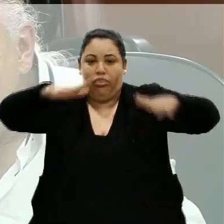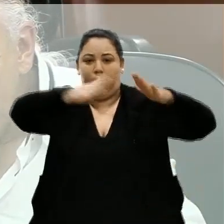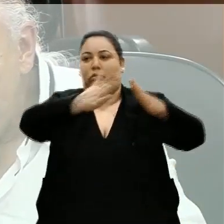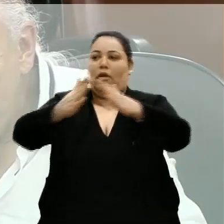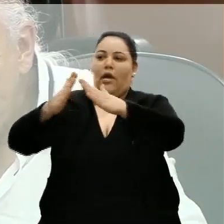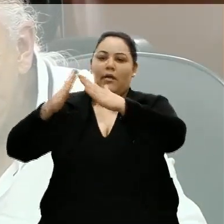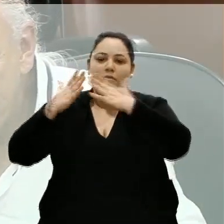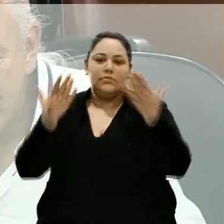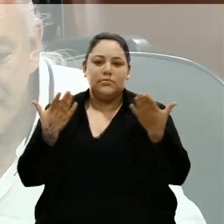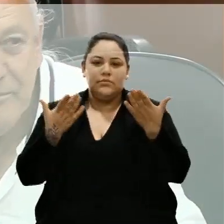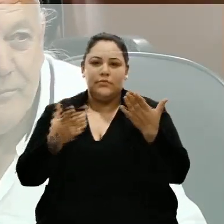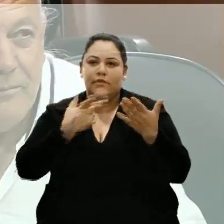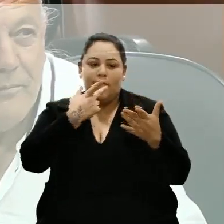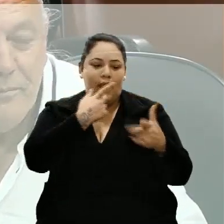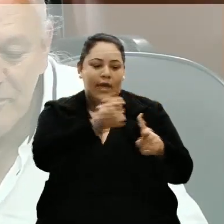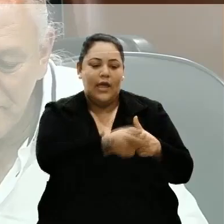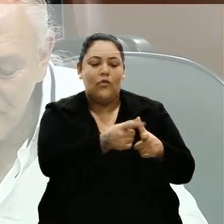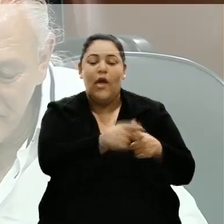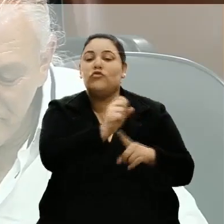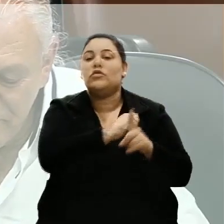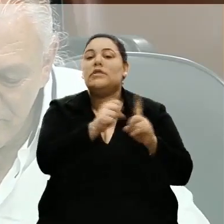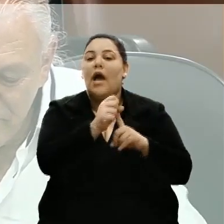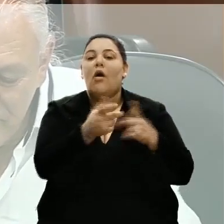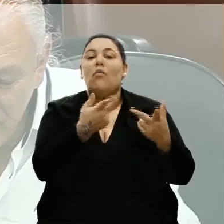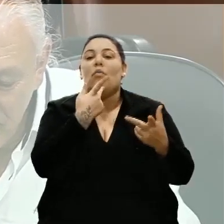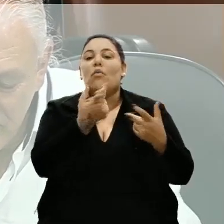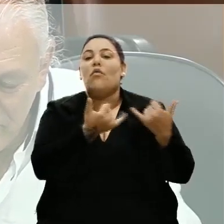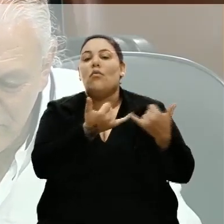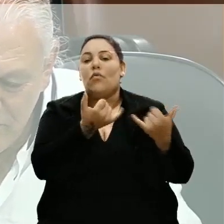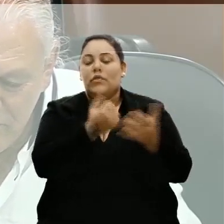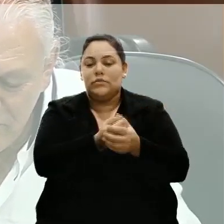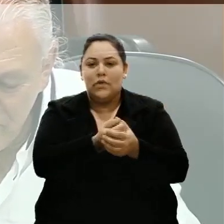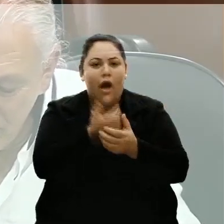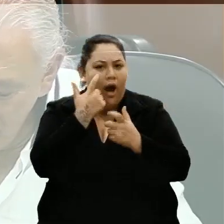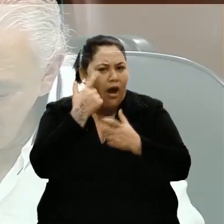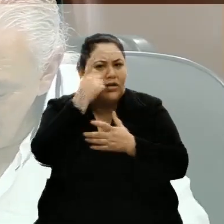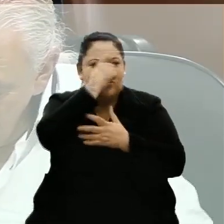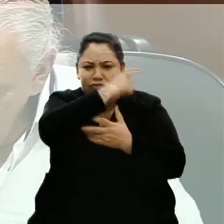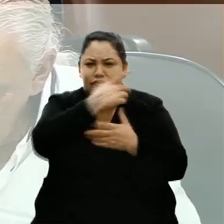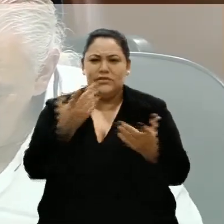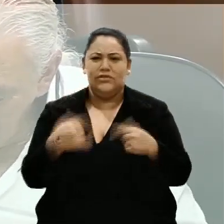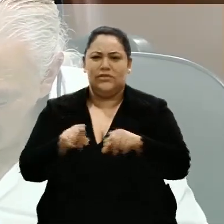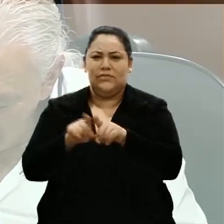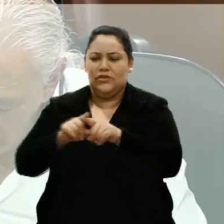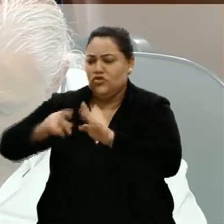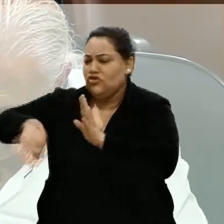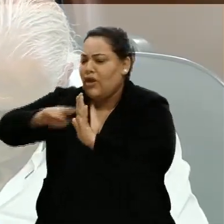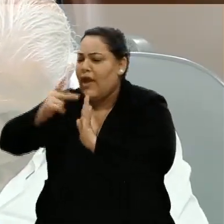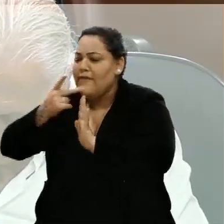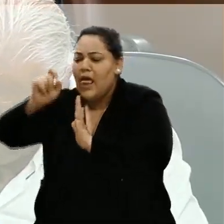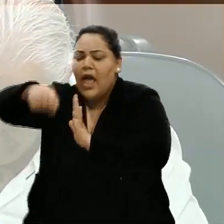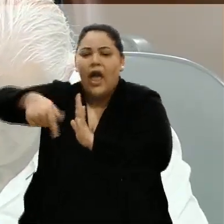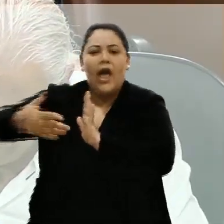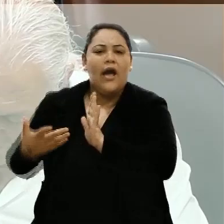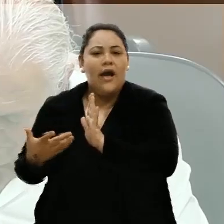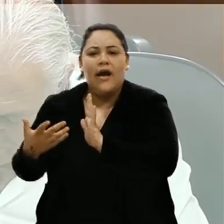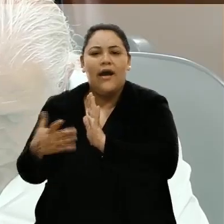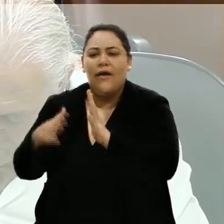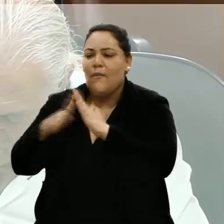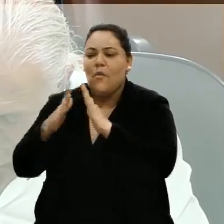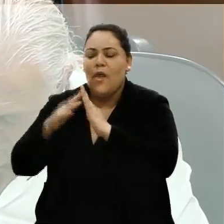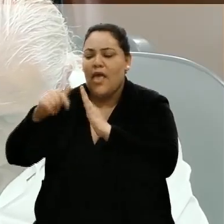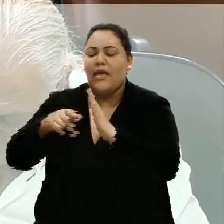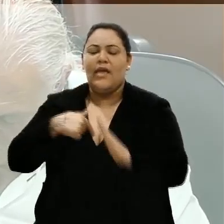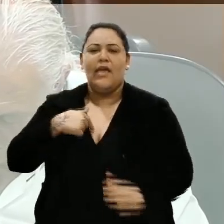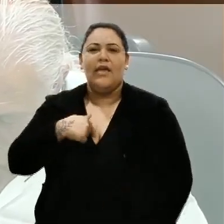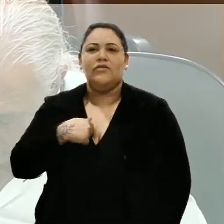Aí vamos falar em aluguel social. Olha a dificuldade. Se tu chega e diz assim, da onde que tu é? Tu quer morar aqui na minha casa? Sou da Vila Sapo,